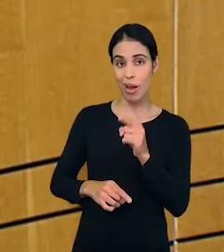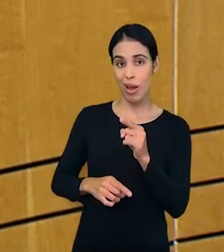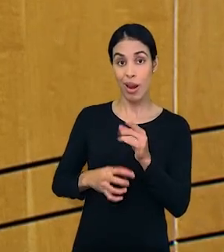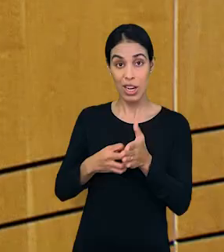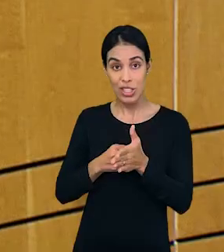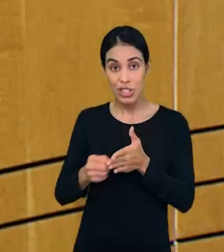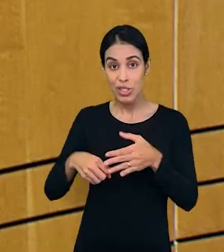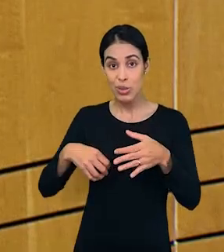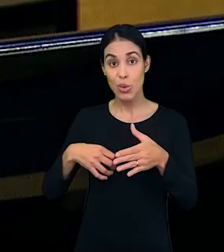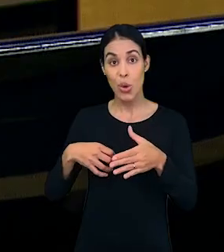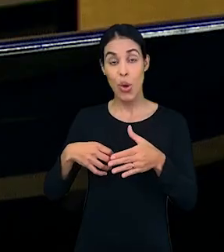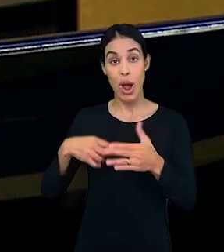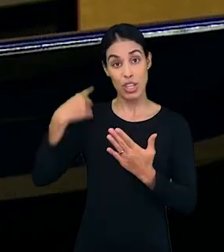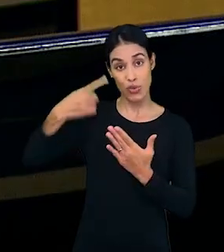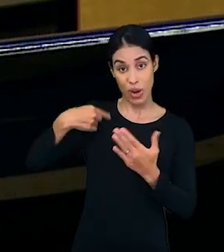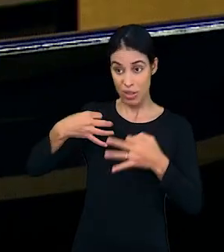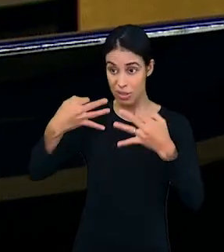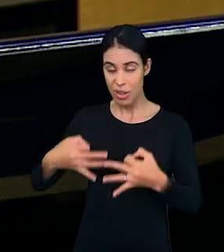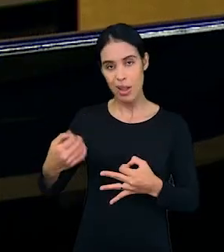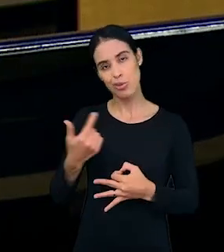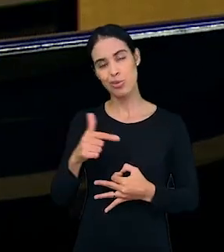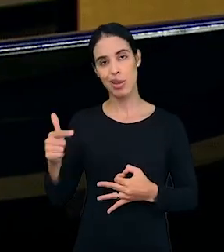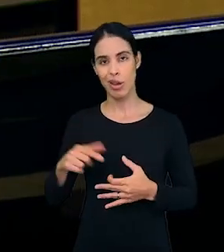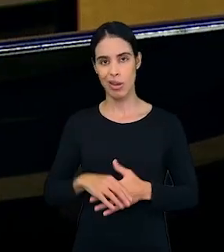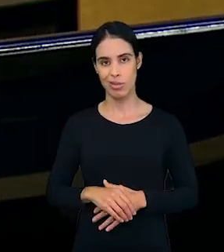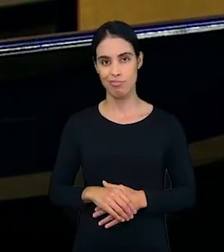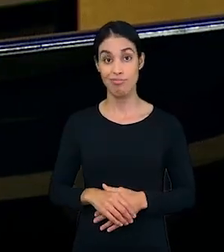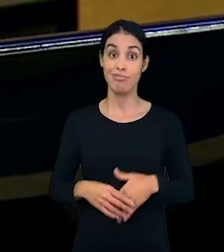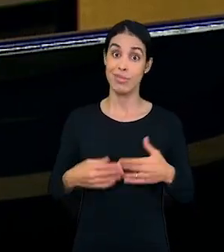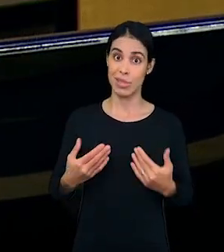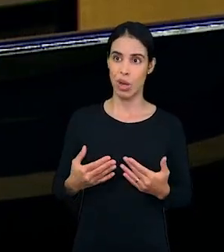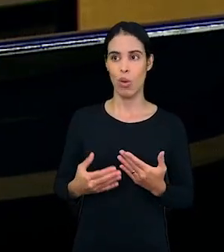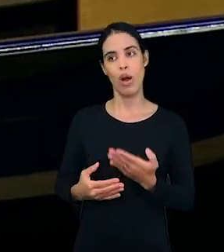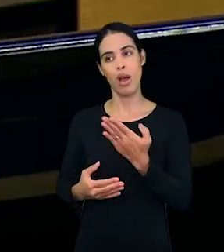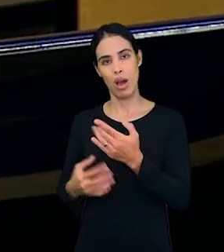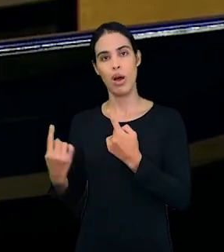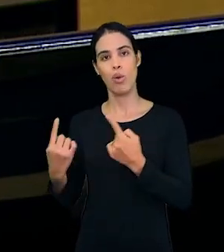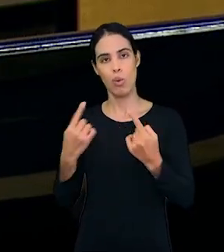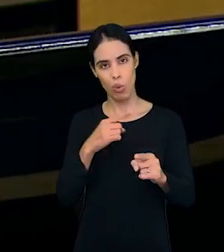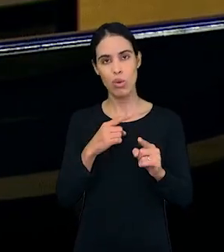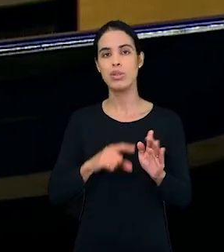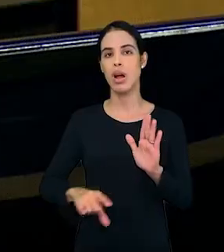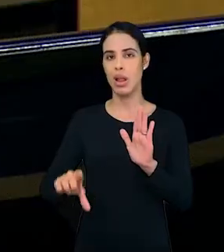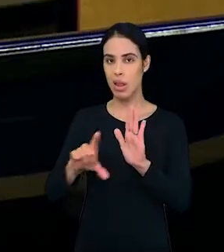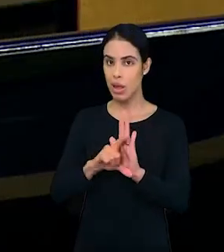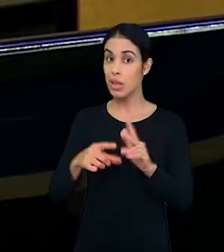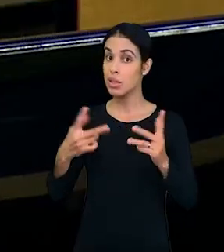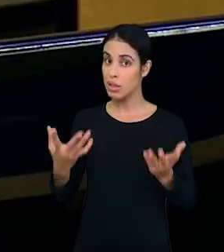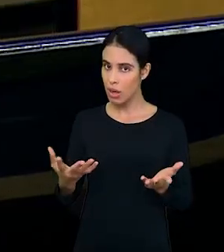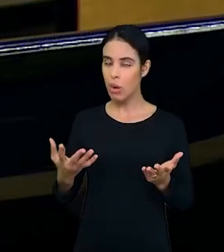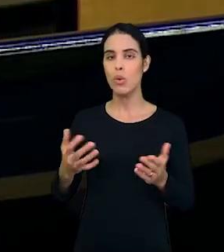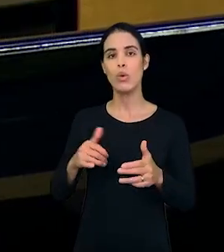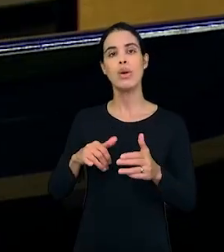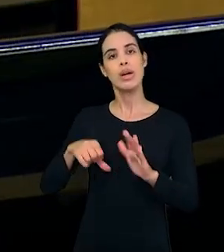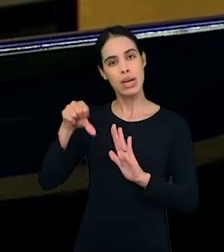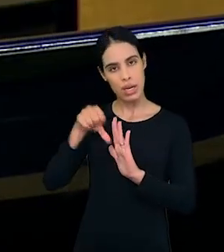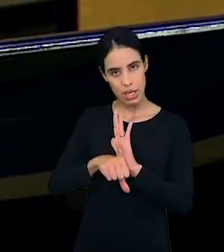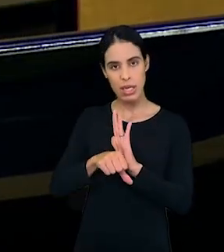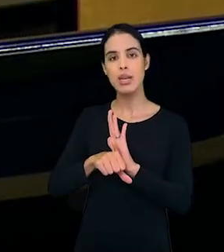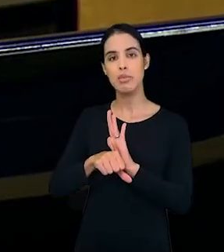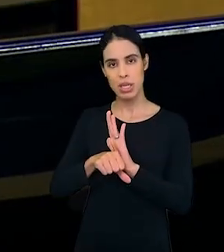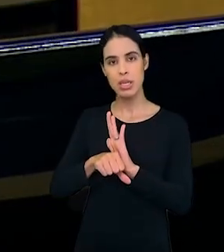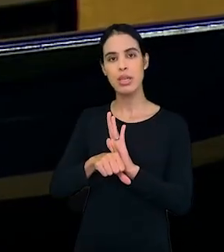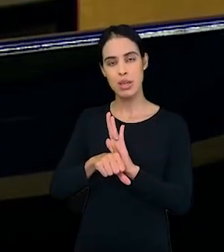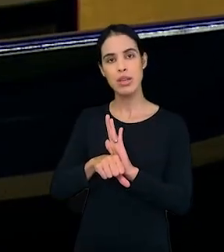a advocacia. A conduta antijurídica praticada não se encerra com a prática do crime de corrupção ativa